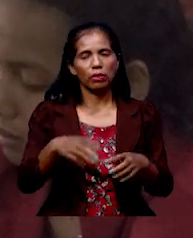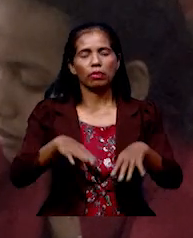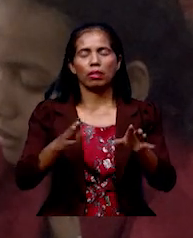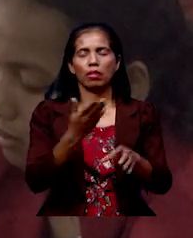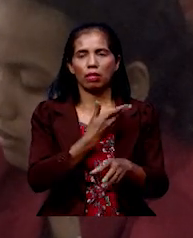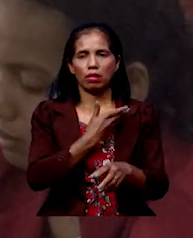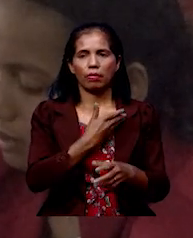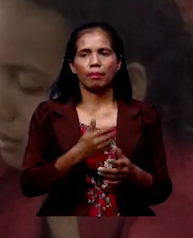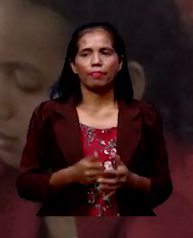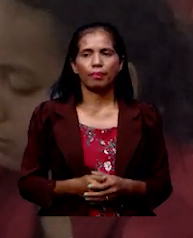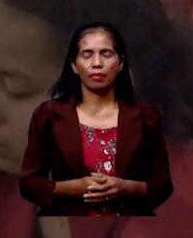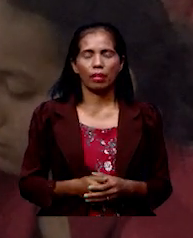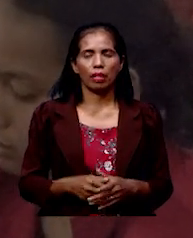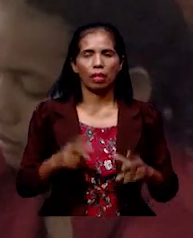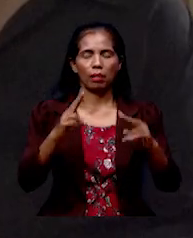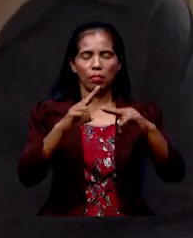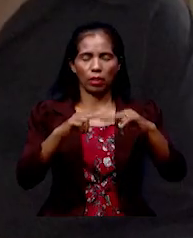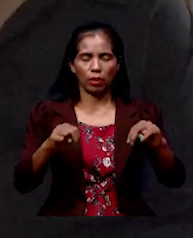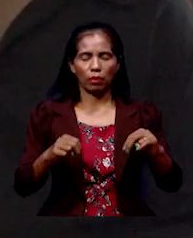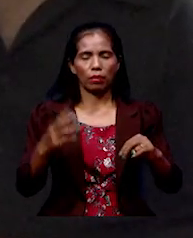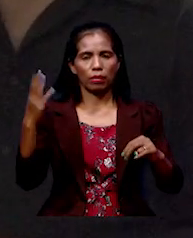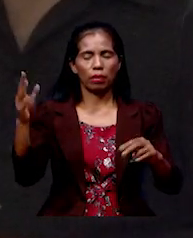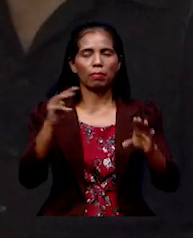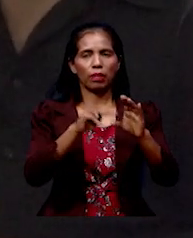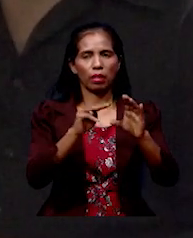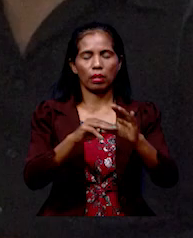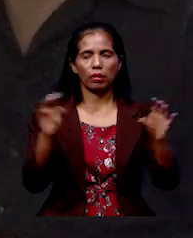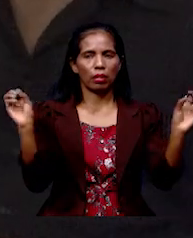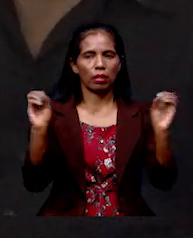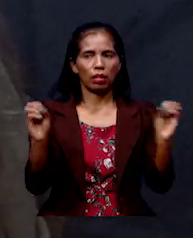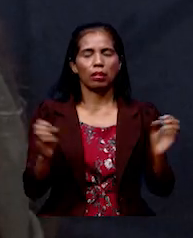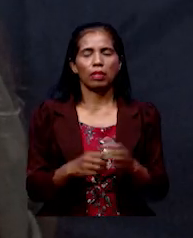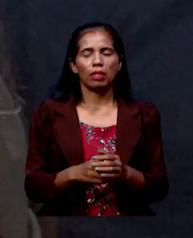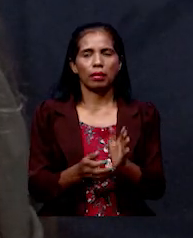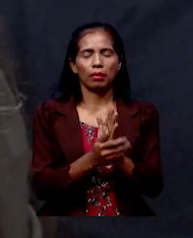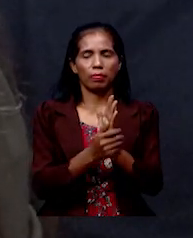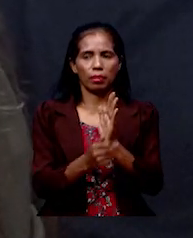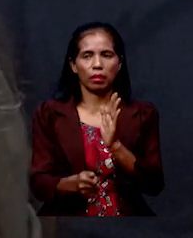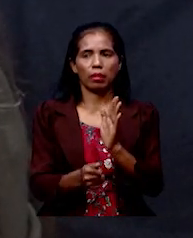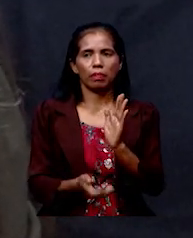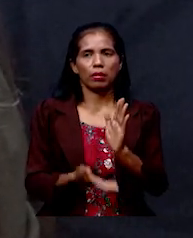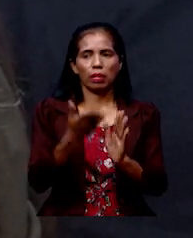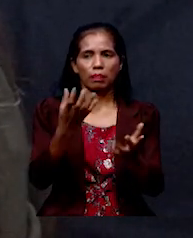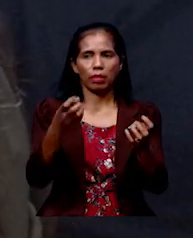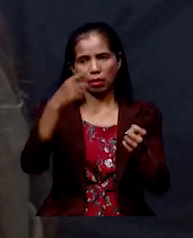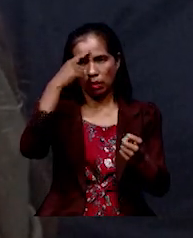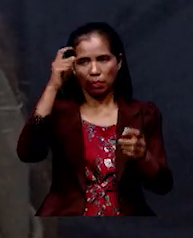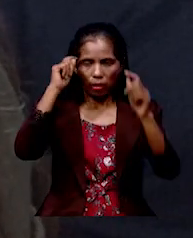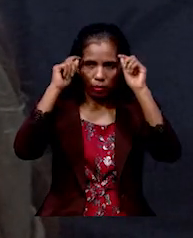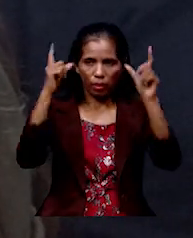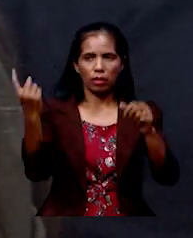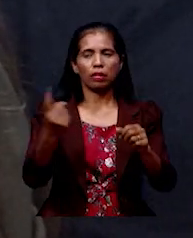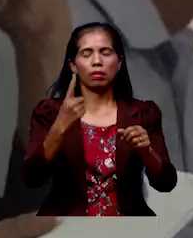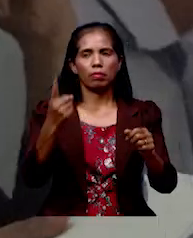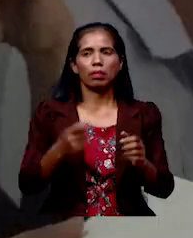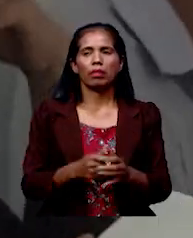Além de né, stock mantolun e supermercado no mercado la iha, no preço mina nebesa e macas, tamba Timor-Leste se na fatin